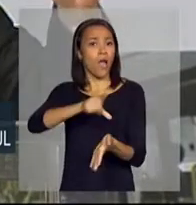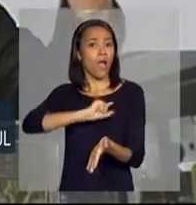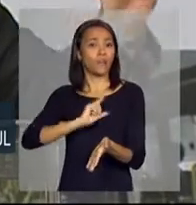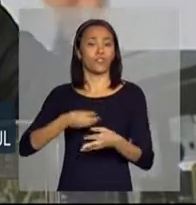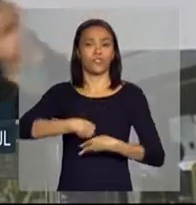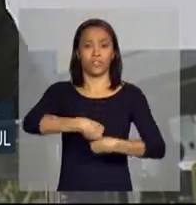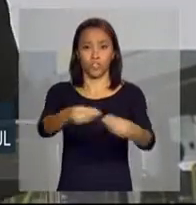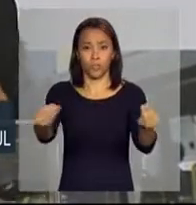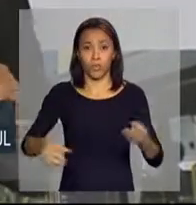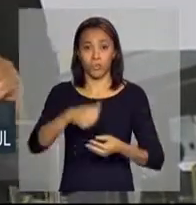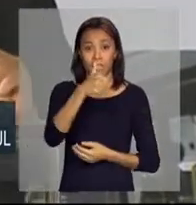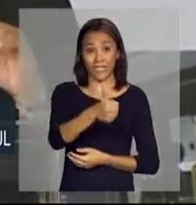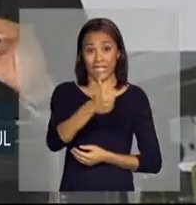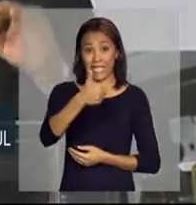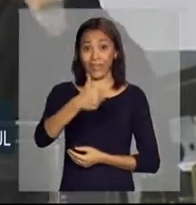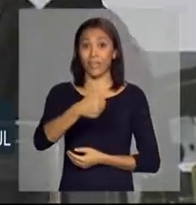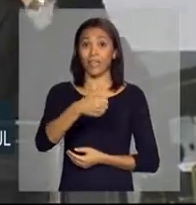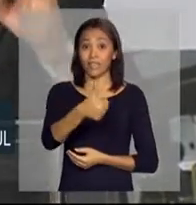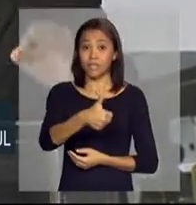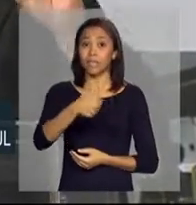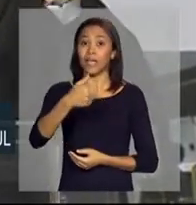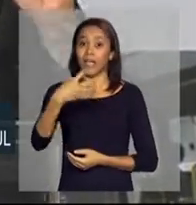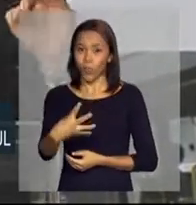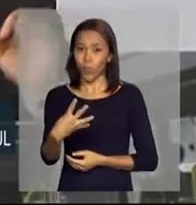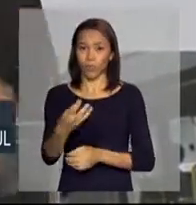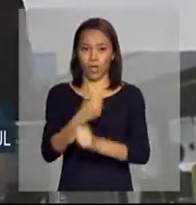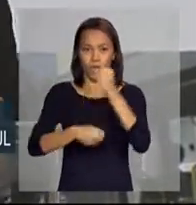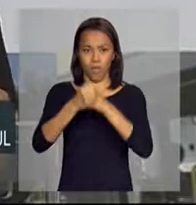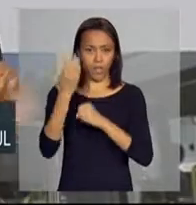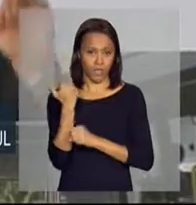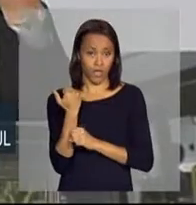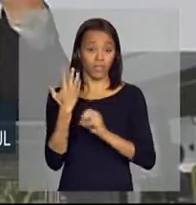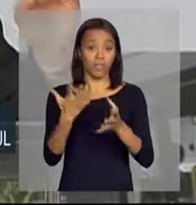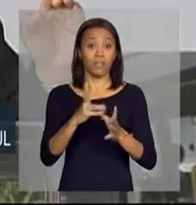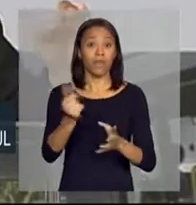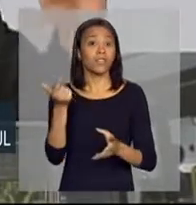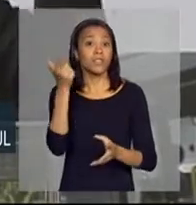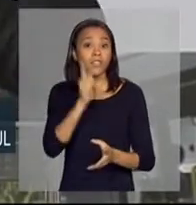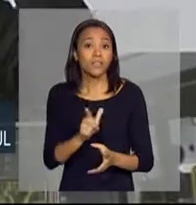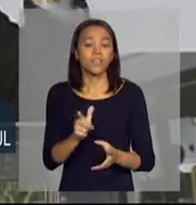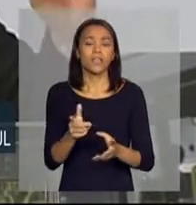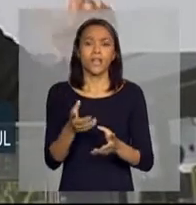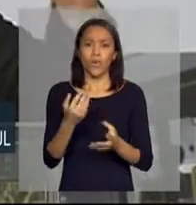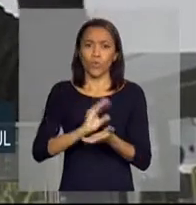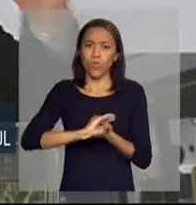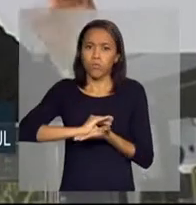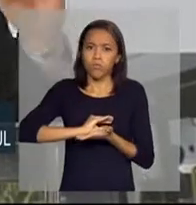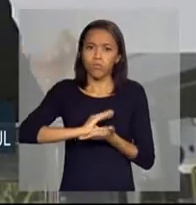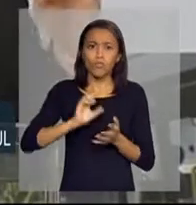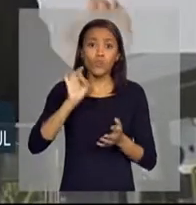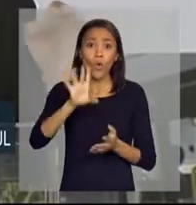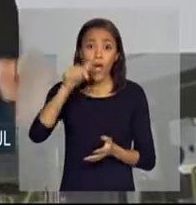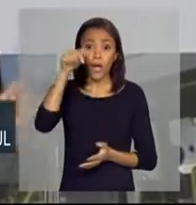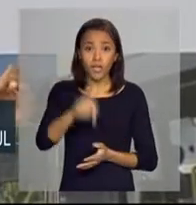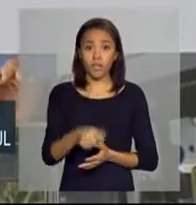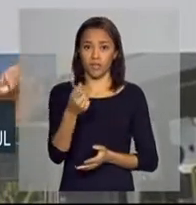114 no ano passado. E serão 439 municípios que receberão. Um investimento só aqui no Rio Grande do Sul,